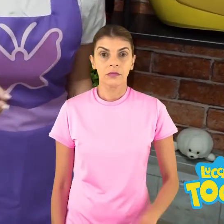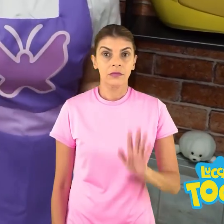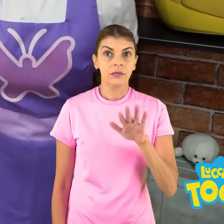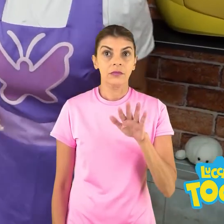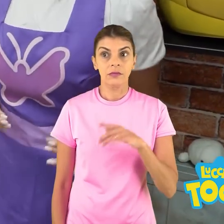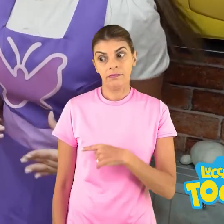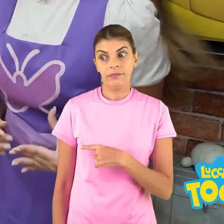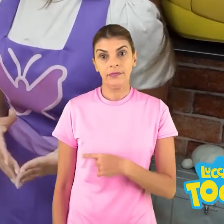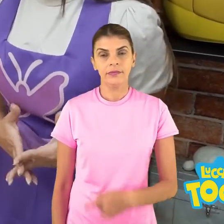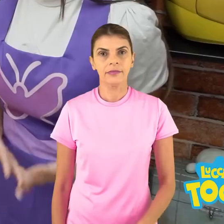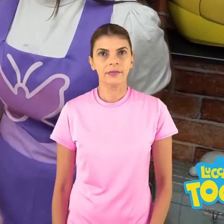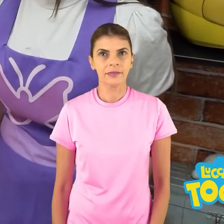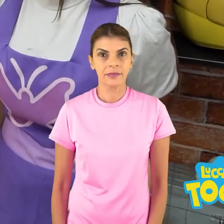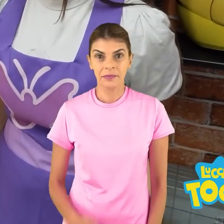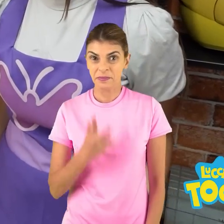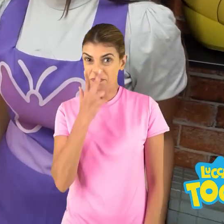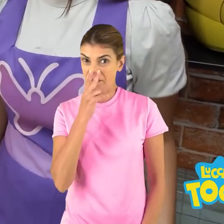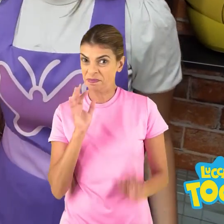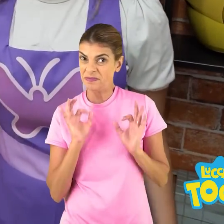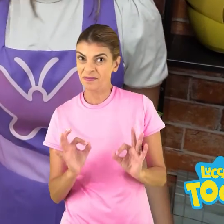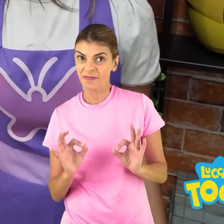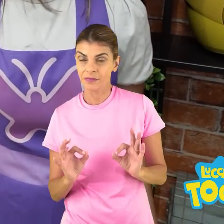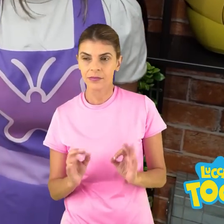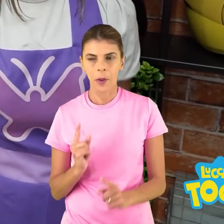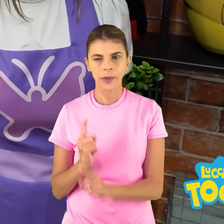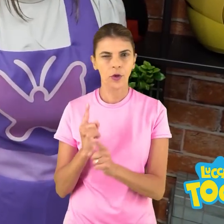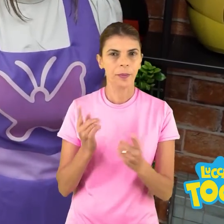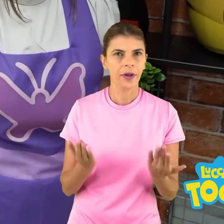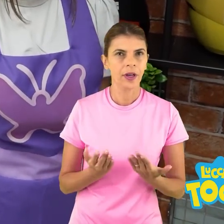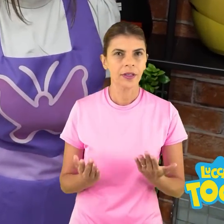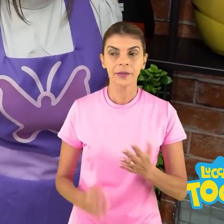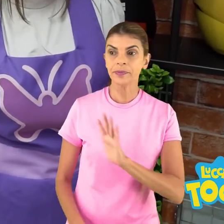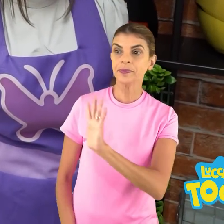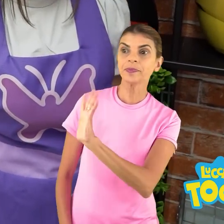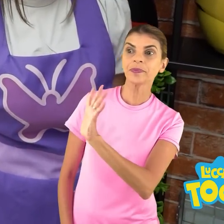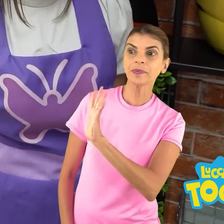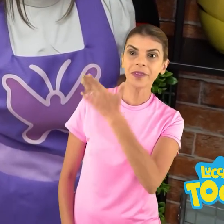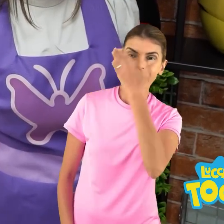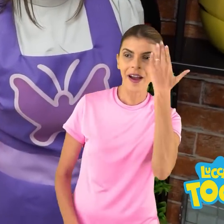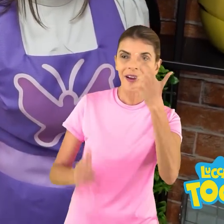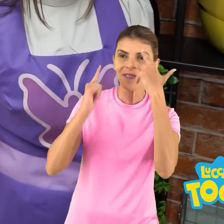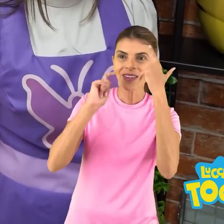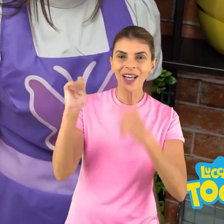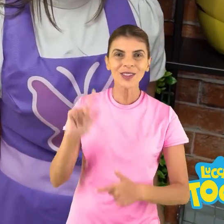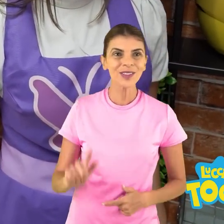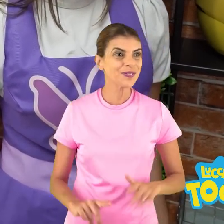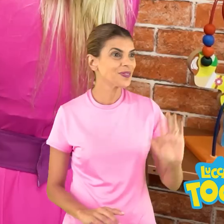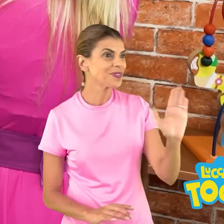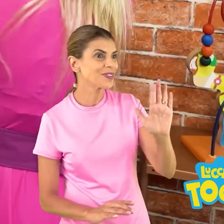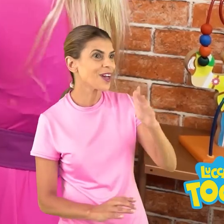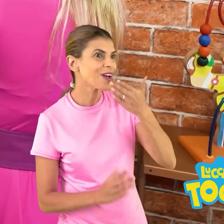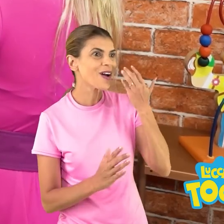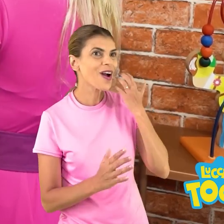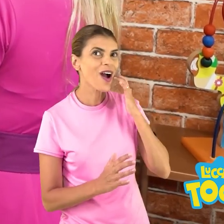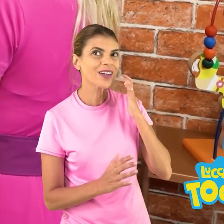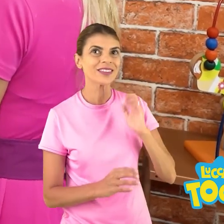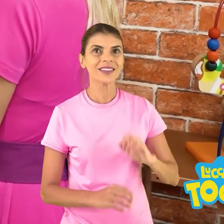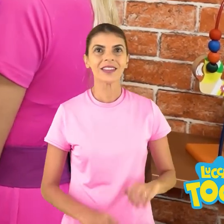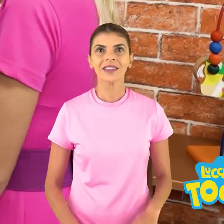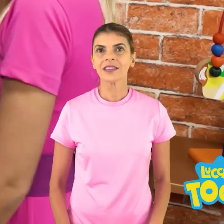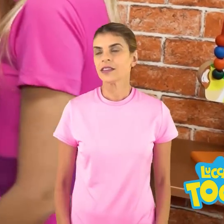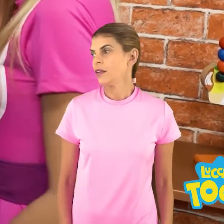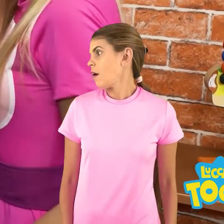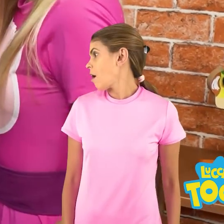Será que deu certo? Bora descobrir! Oi, aventureiro azul! Oi, aventureira rosa.